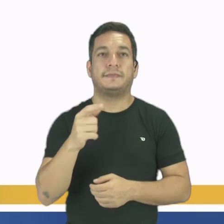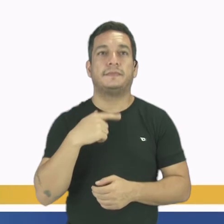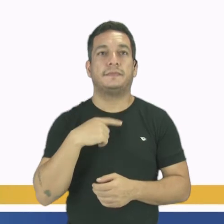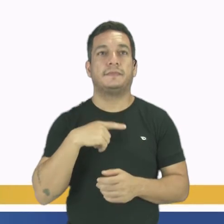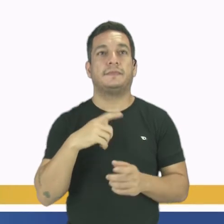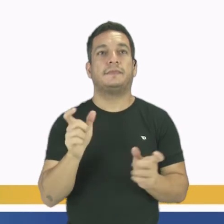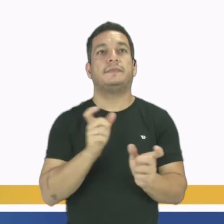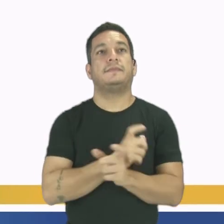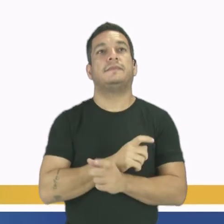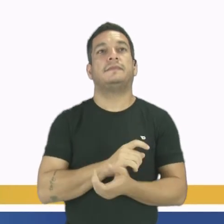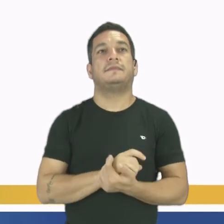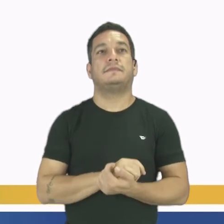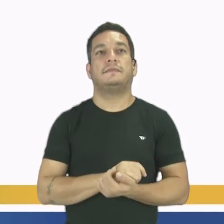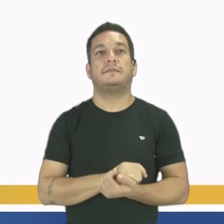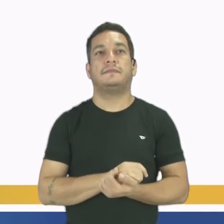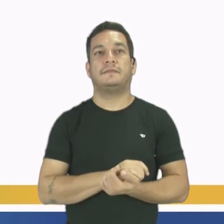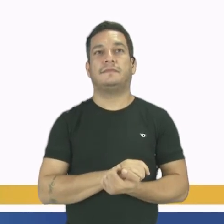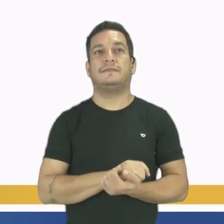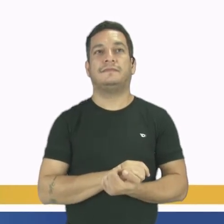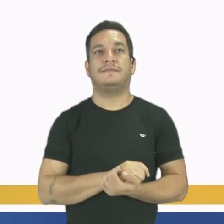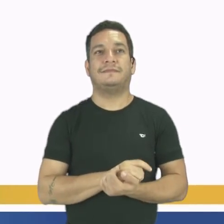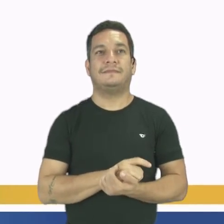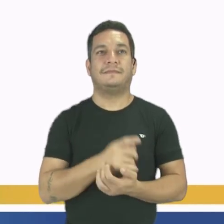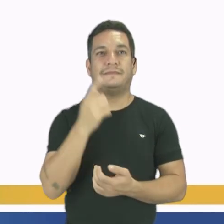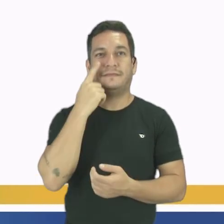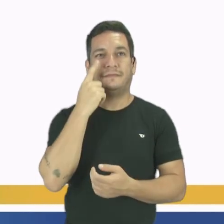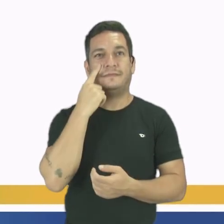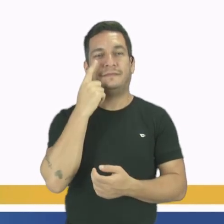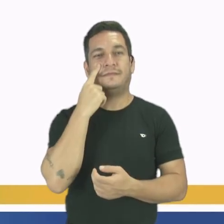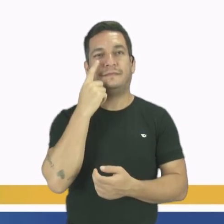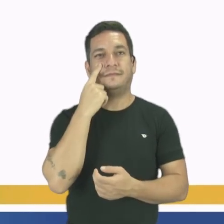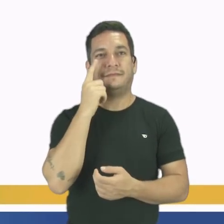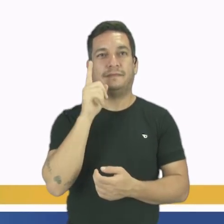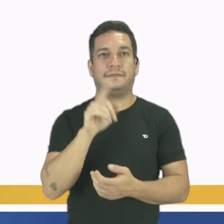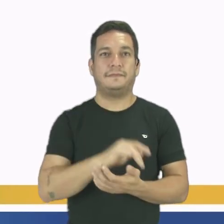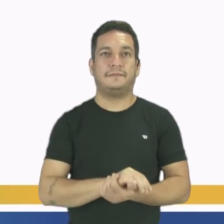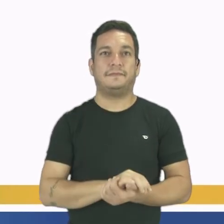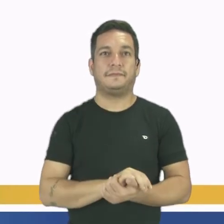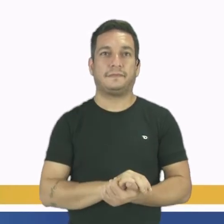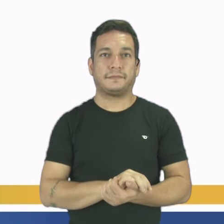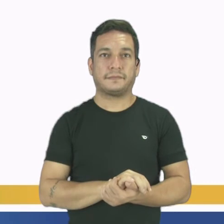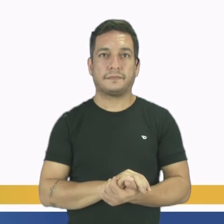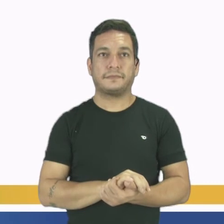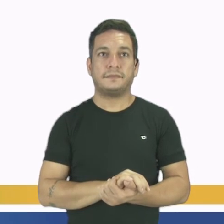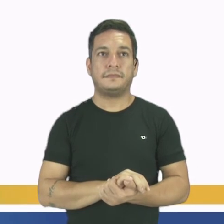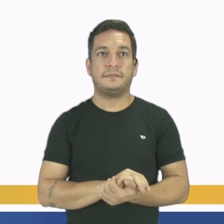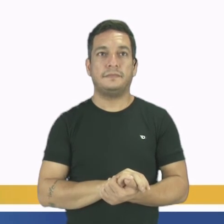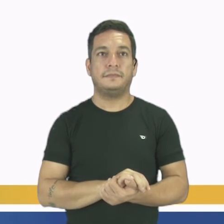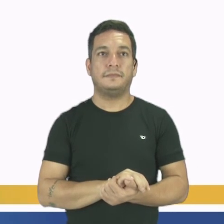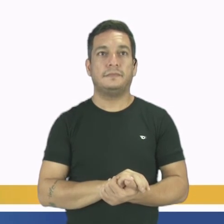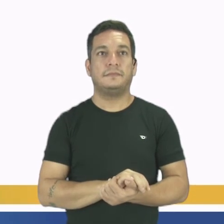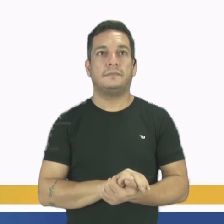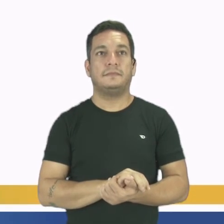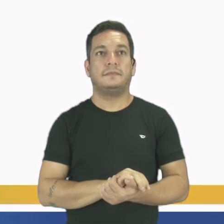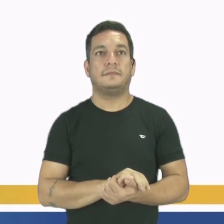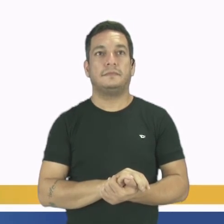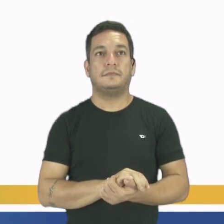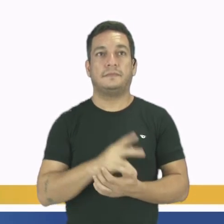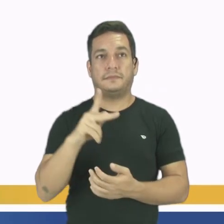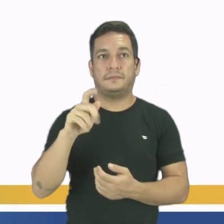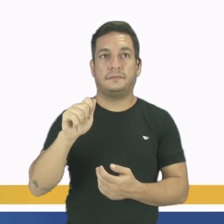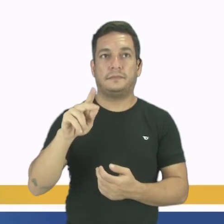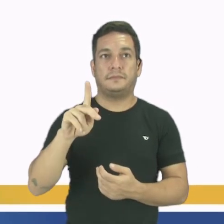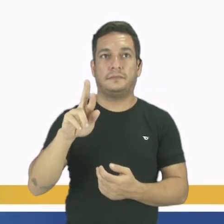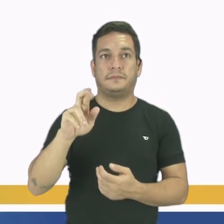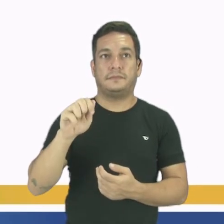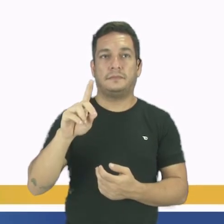oposto da guerra, entendeu? Mas elas estão empregadas aí no mesmo contexto, tá bom? E o